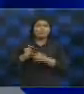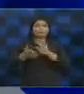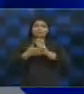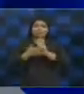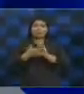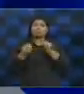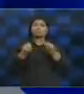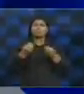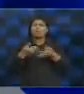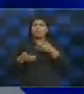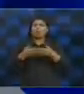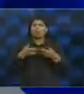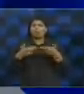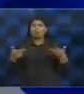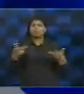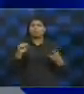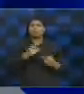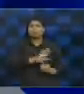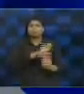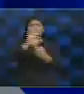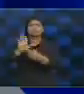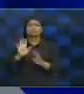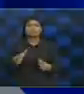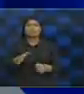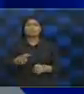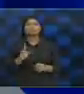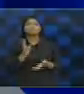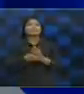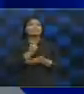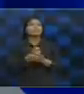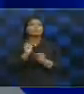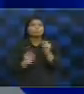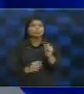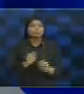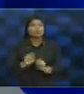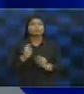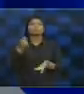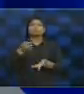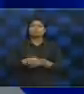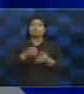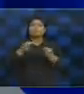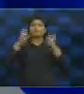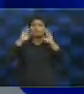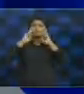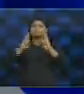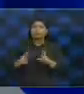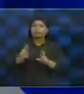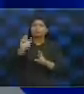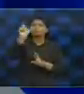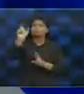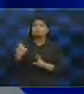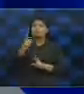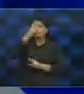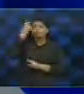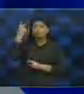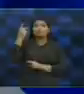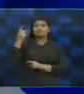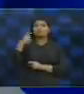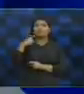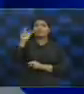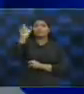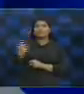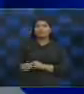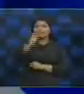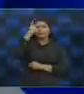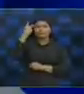para quaisquer questões que forem aqui levantadas, sempre levando em conta o dever de respeito que eu tenho para com quem me ouve, o dever de respeito